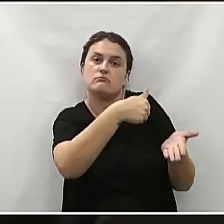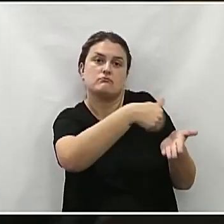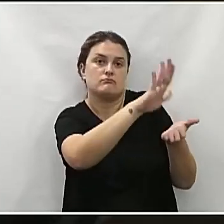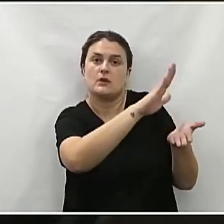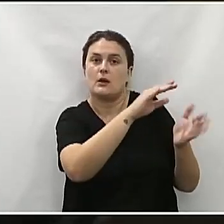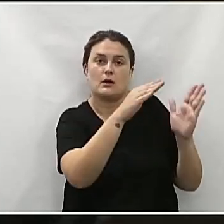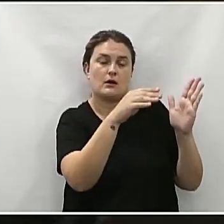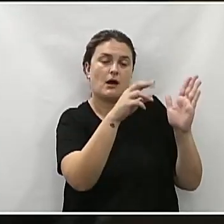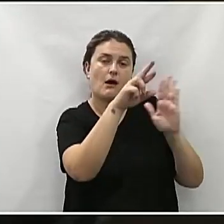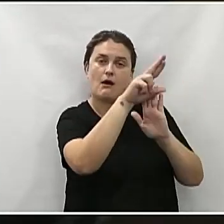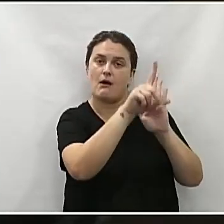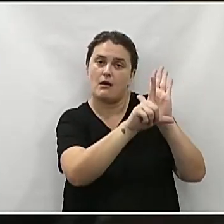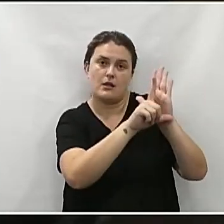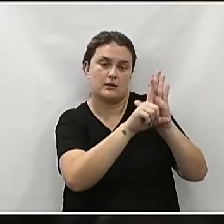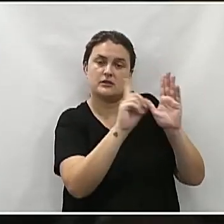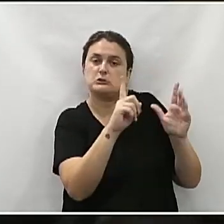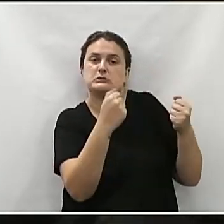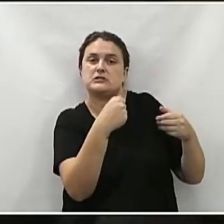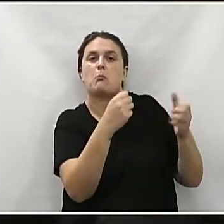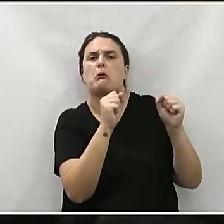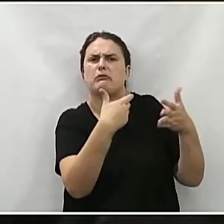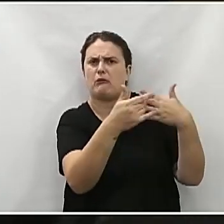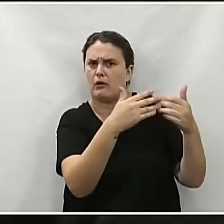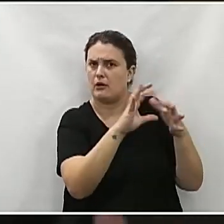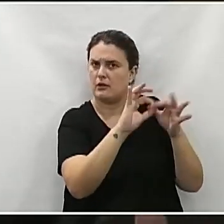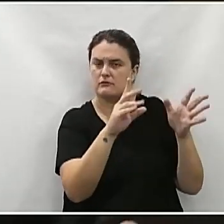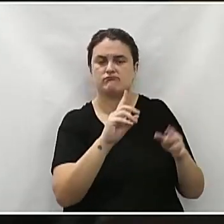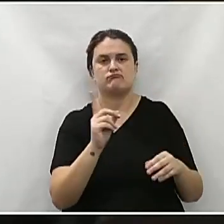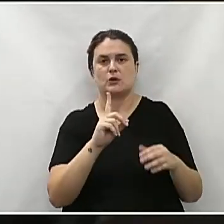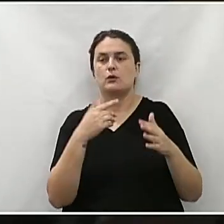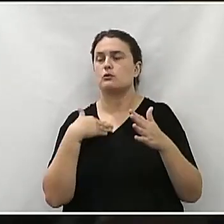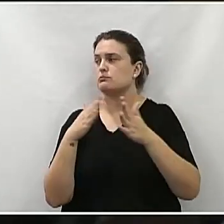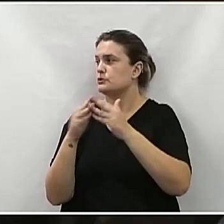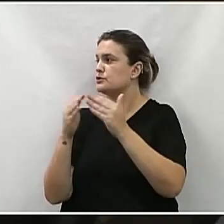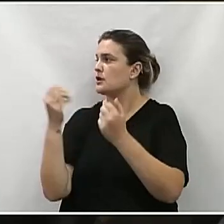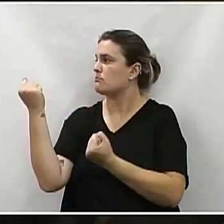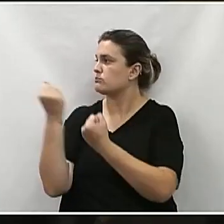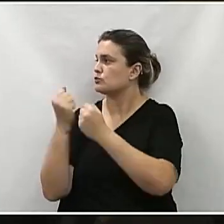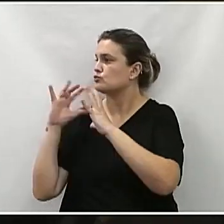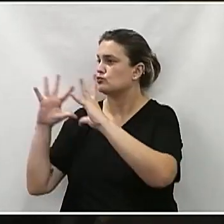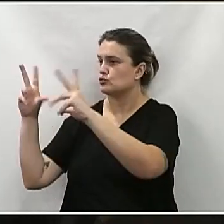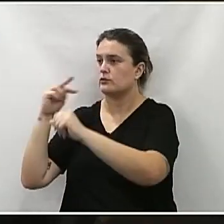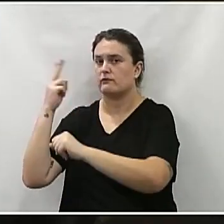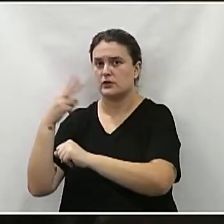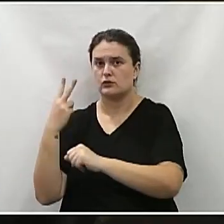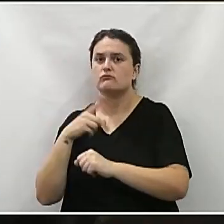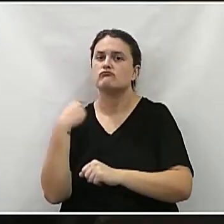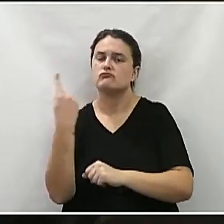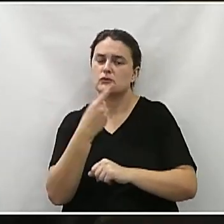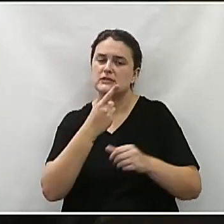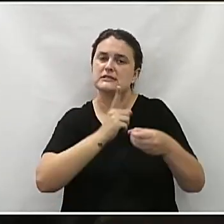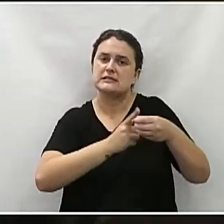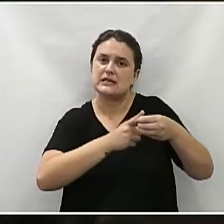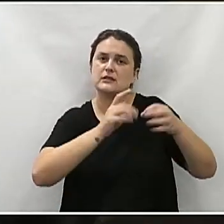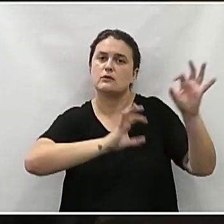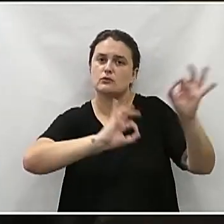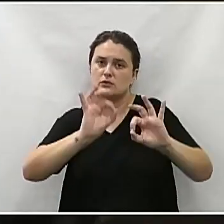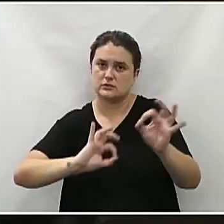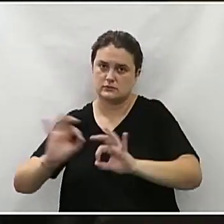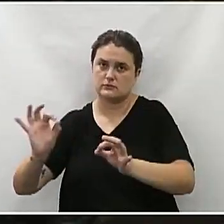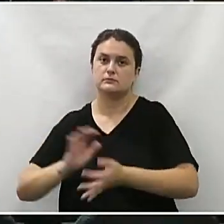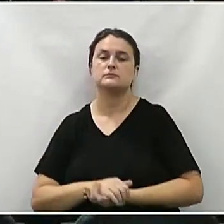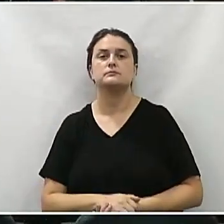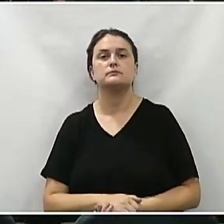Porque não precisa. Aí deixa colocado do jeito que quer. Então, eu peço apoio de todos os vereadores, nesse sentido, para que a gente deixe o estado um pouco mais organizado.